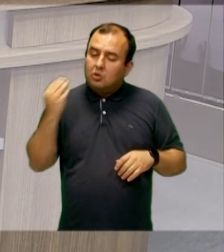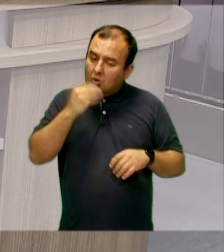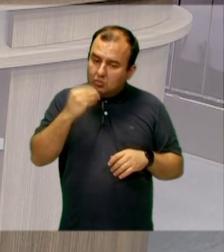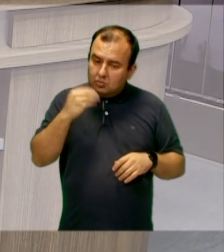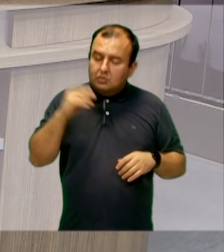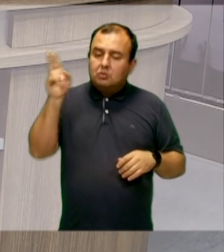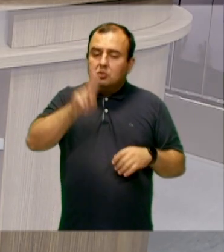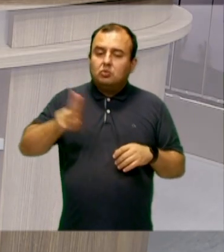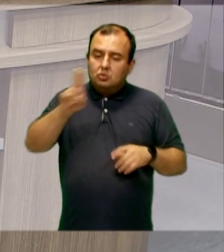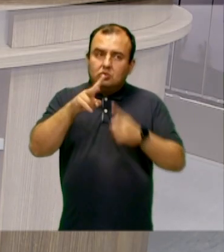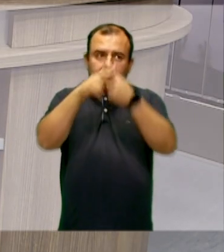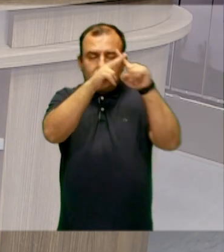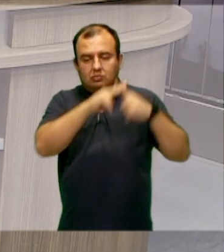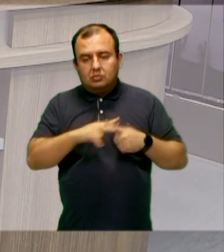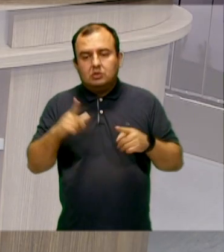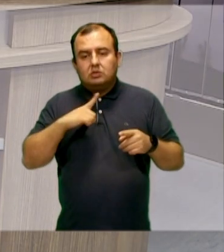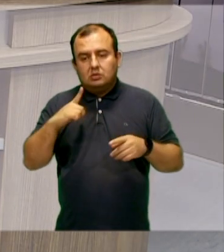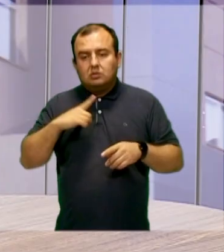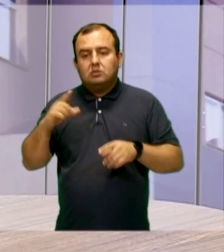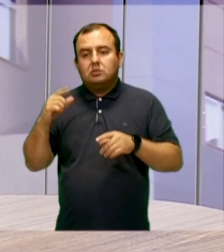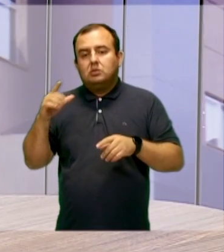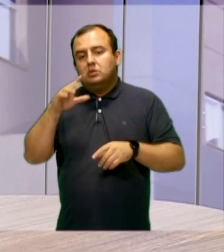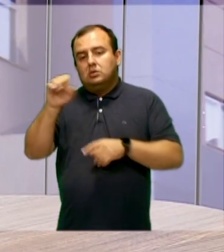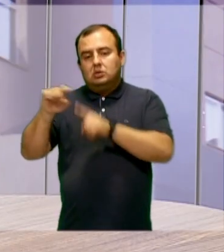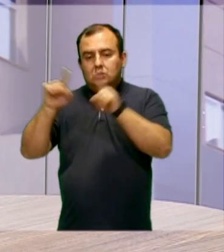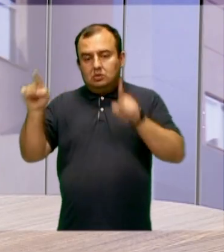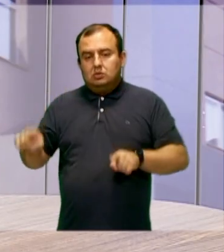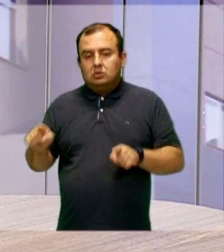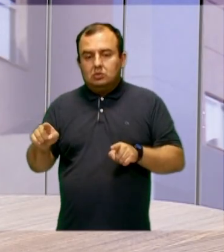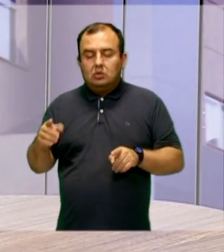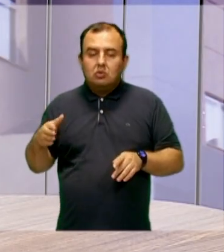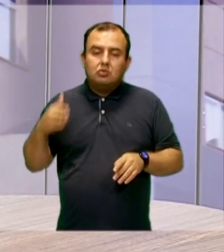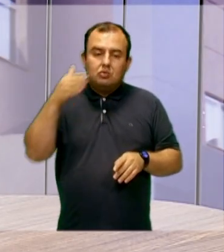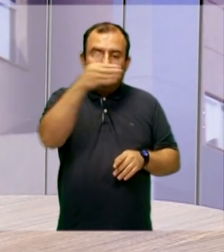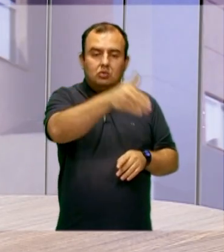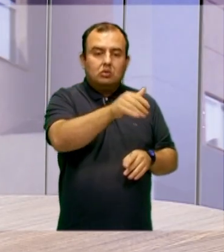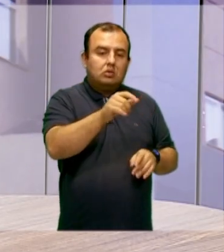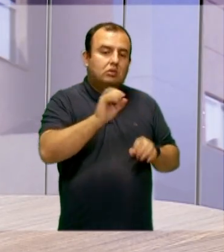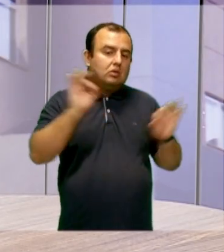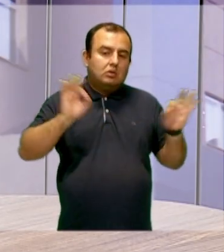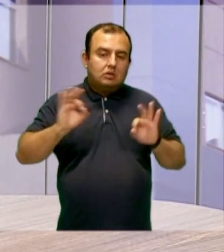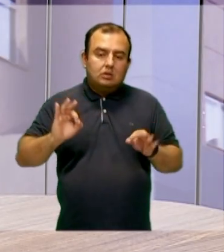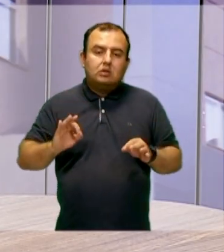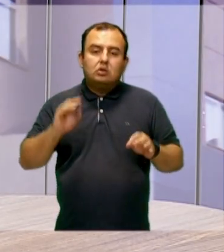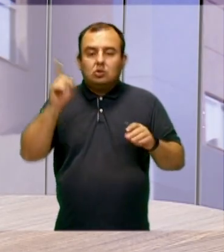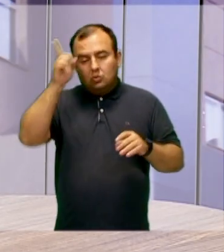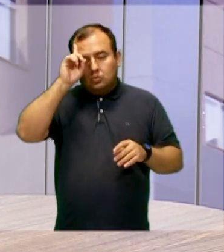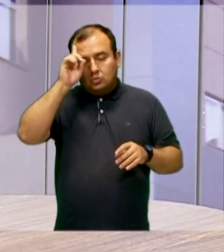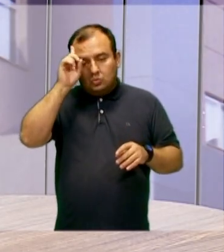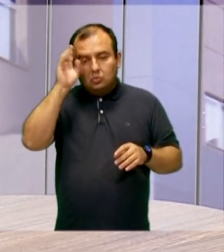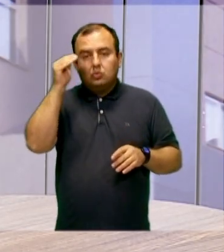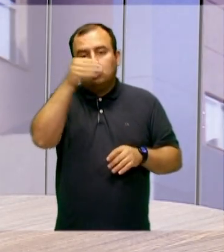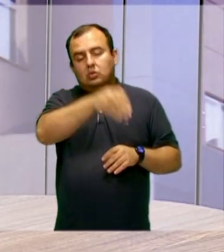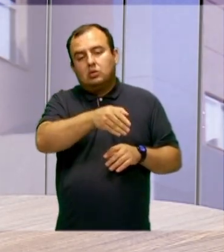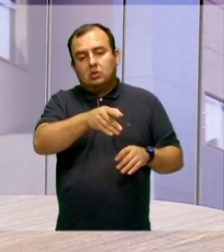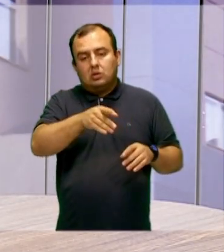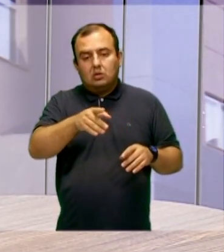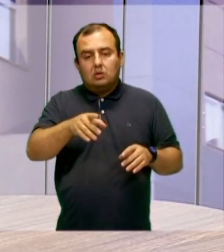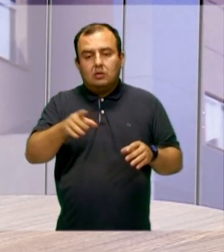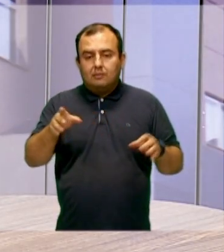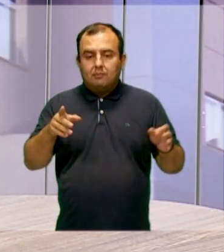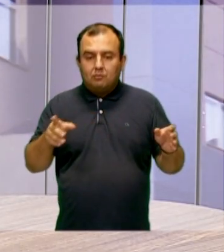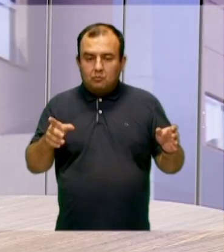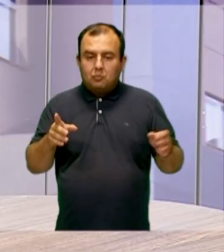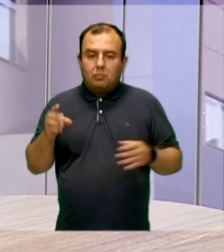limpar, consertar? Exato. Então, o que a gente fez? A gente pegou um servidor, colocamos lá, antes não ficava ninguém. Então, ele está todo dia lá, o expediente dele é